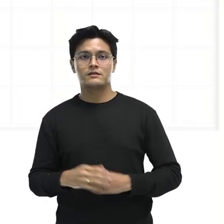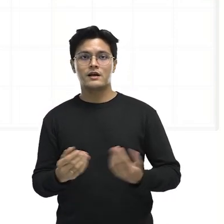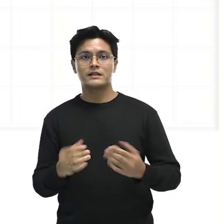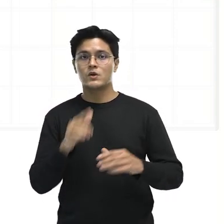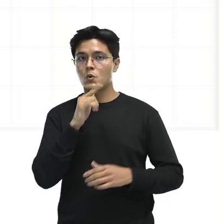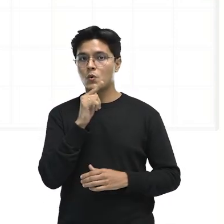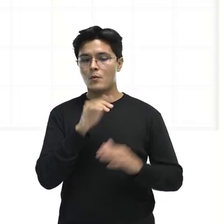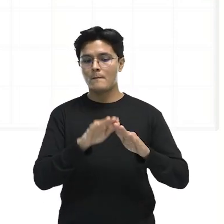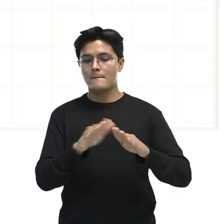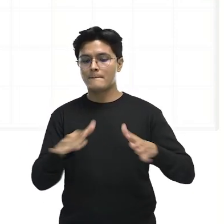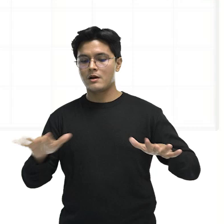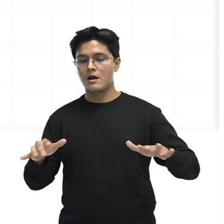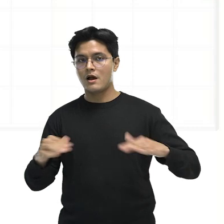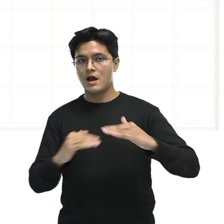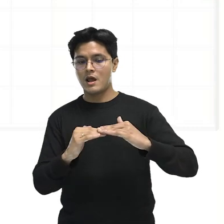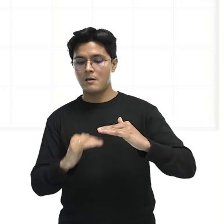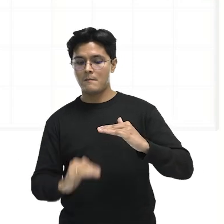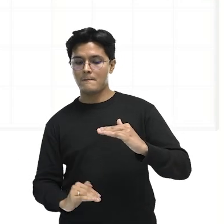as